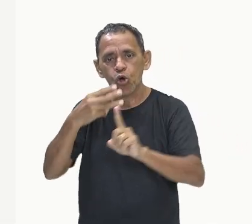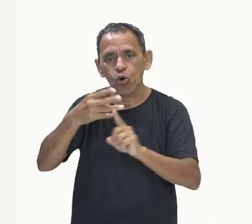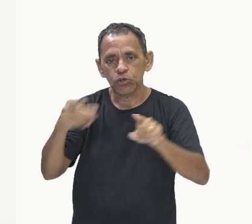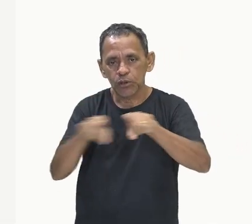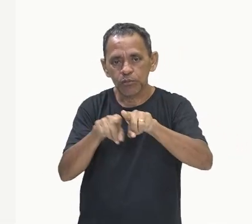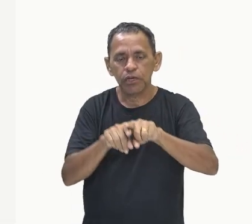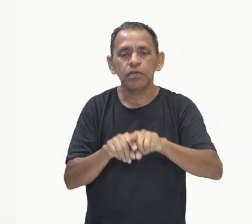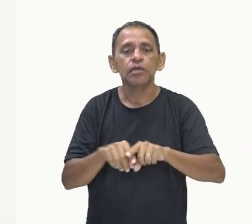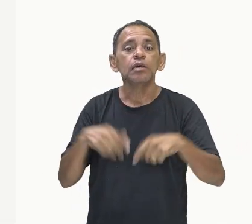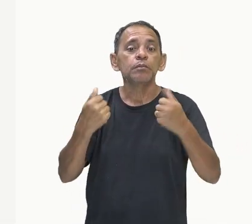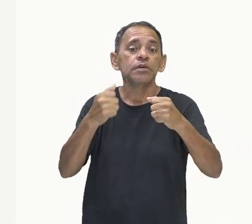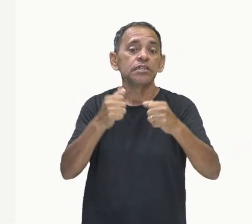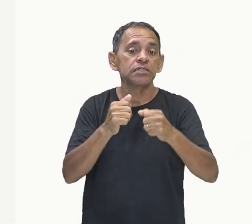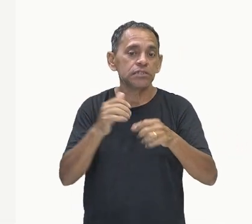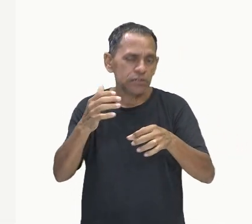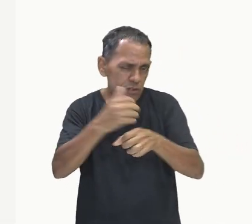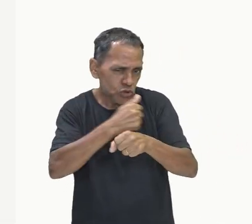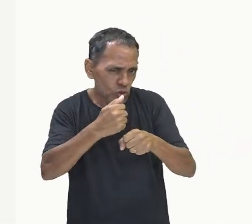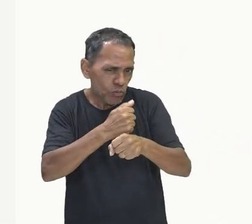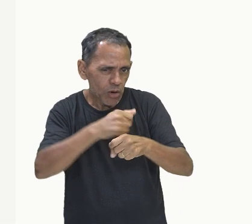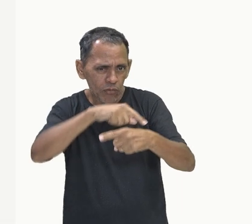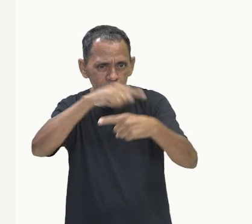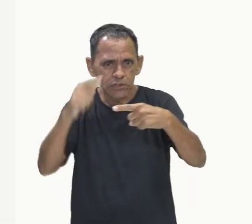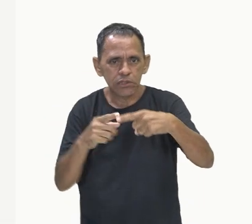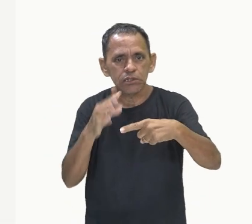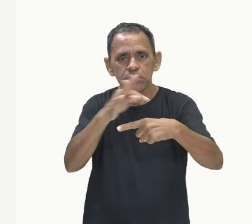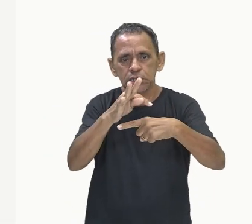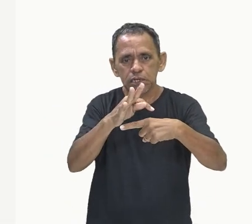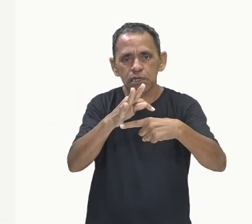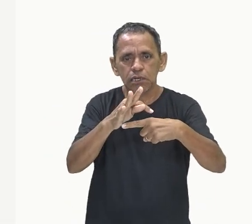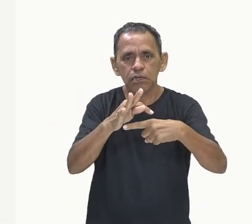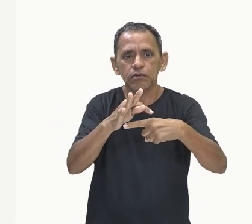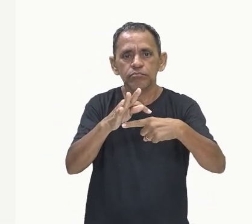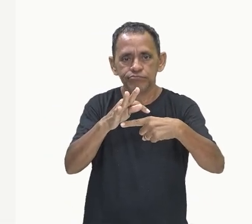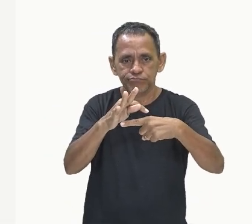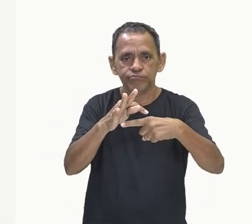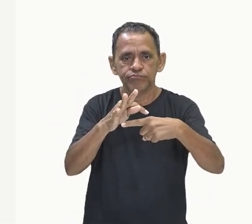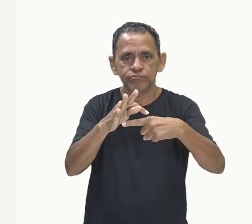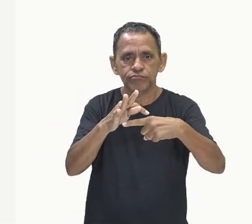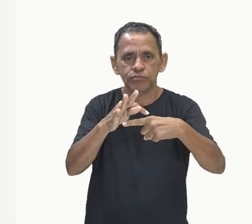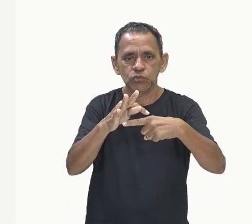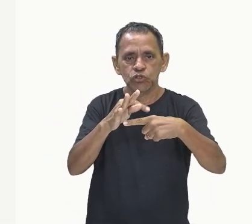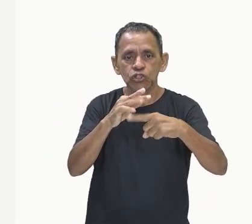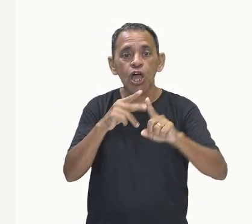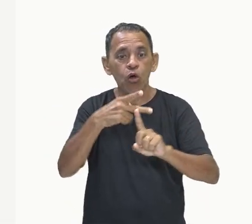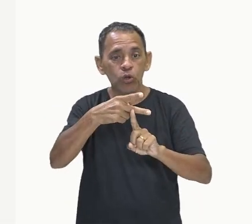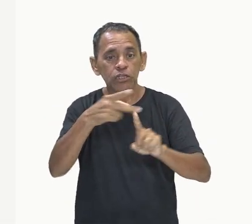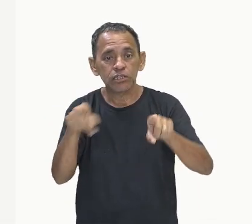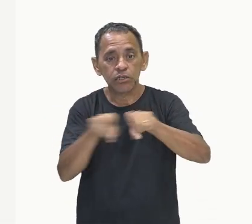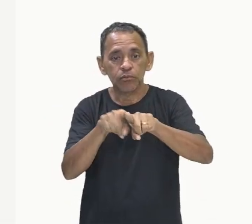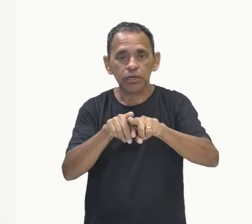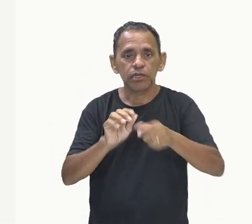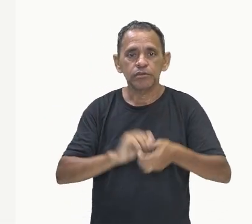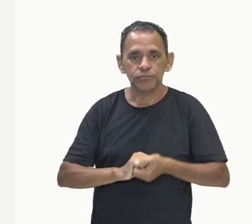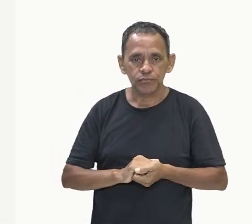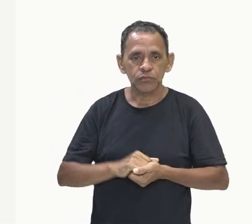nós vamos ter que t ao quadrado vai ficar 7,5 ao cubo dividido por 1,5 ao cubo,